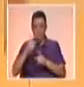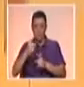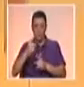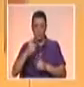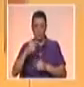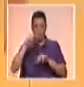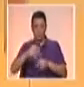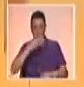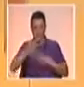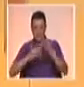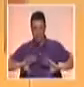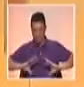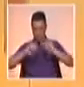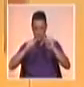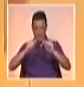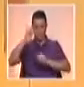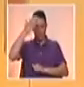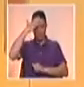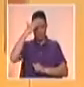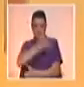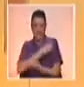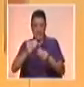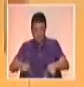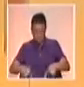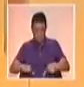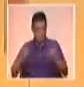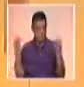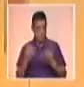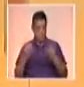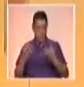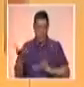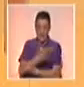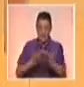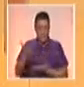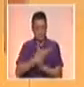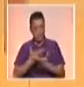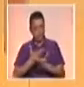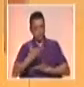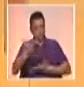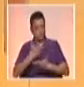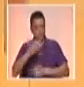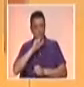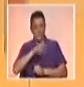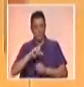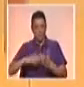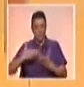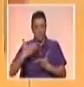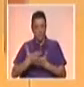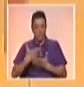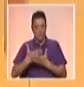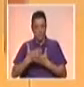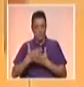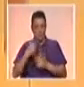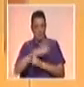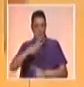estamos a falar do desenvolvimento cognitivo da criança. Esta interação que eu estava a falar vai lhe permitir, de facto, com a ajuda